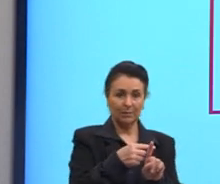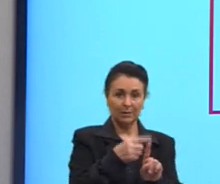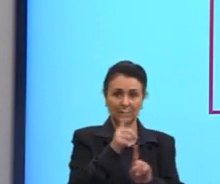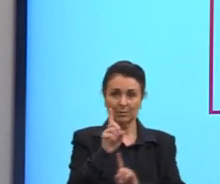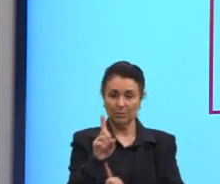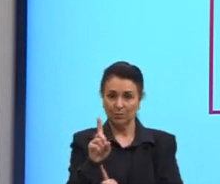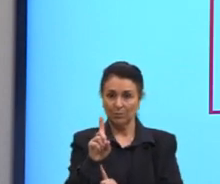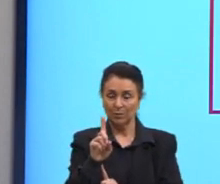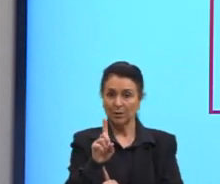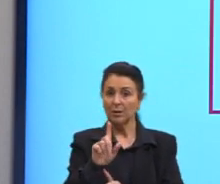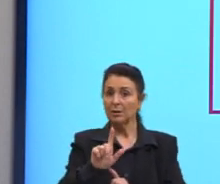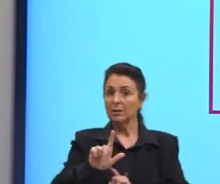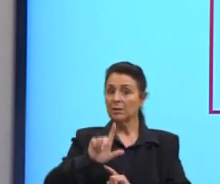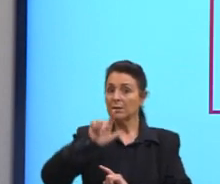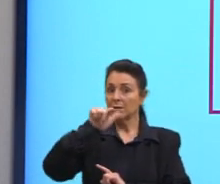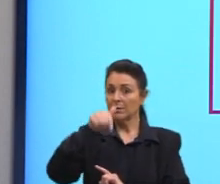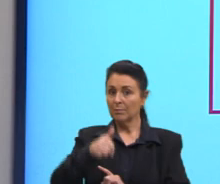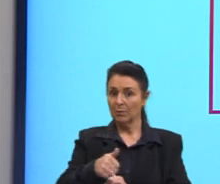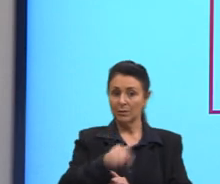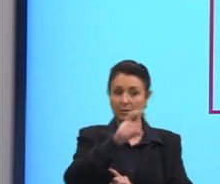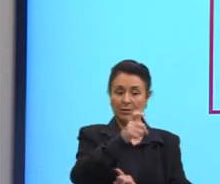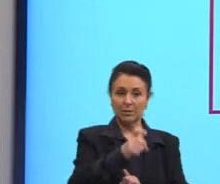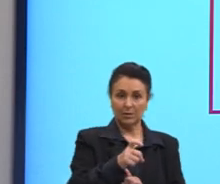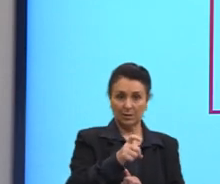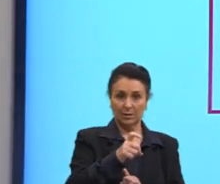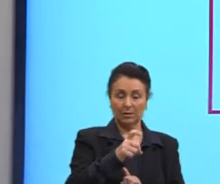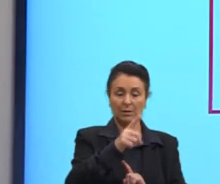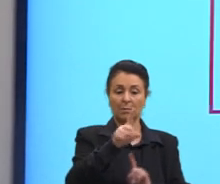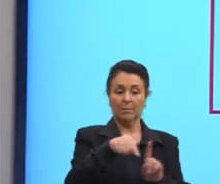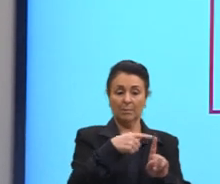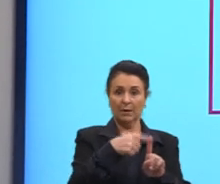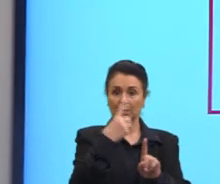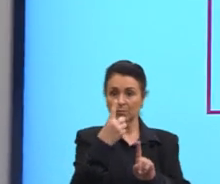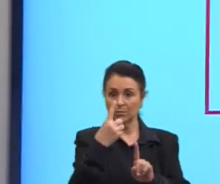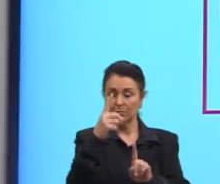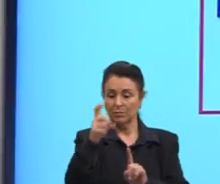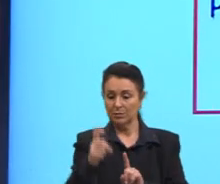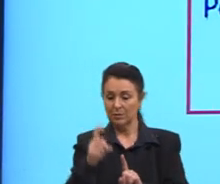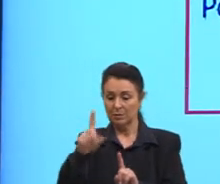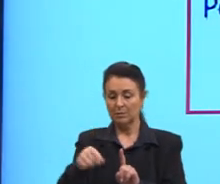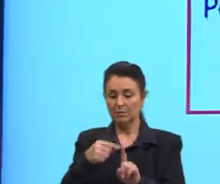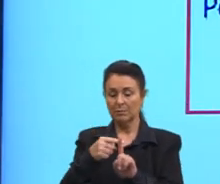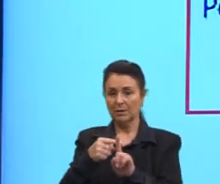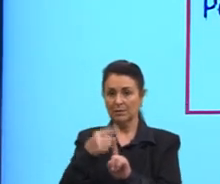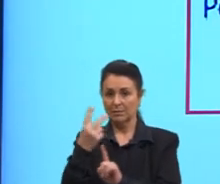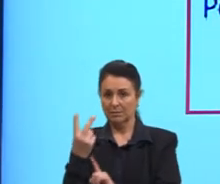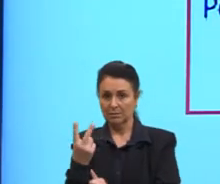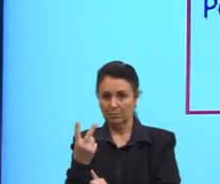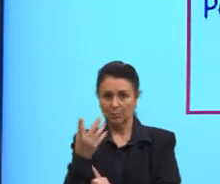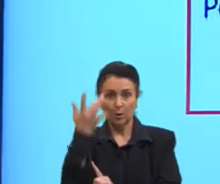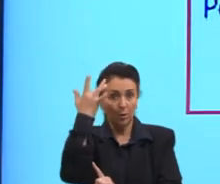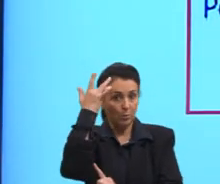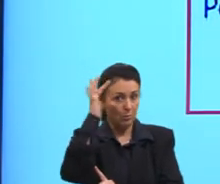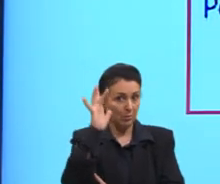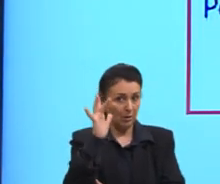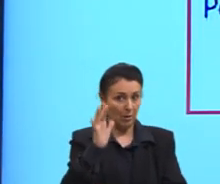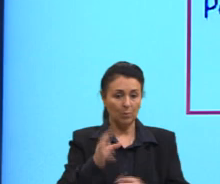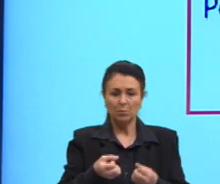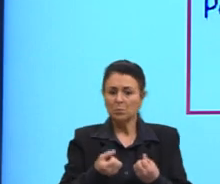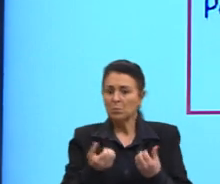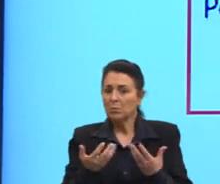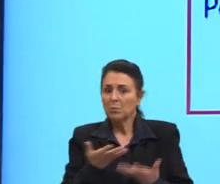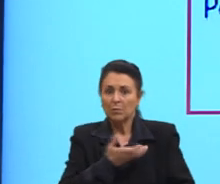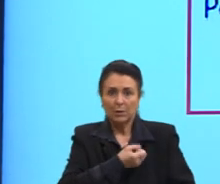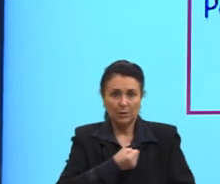e o consecutivo de x + 1 será x + 2 então não sabendo Quais números são esses nós temos